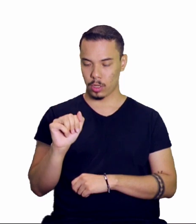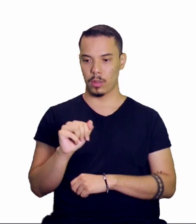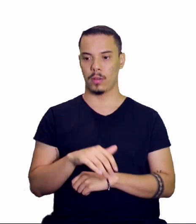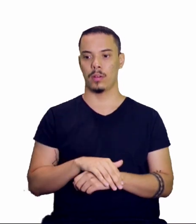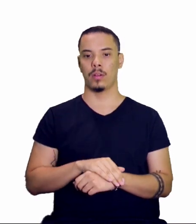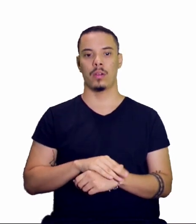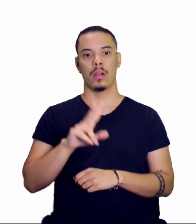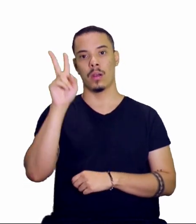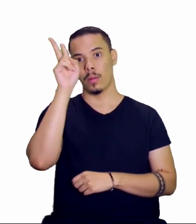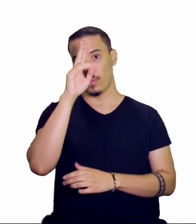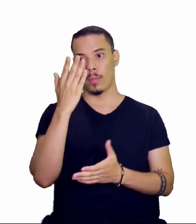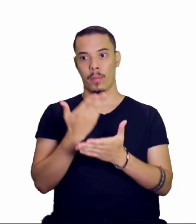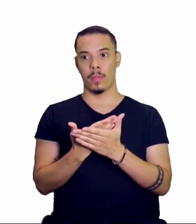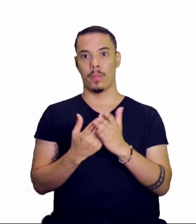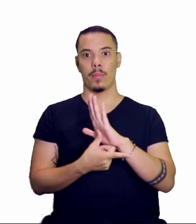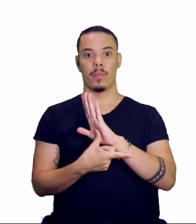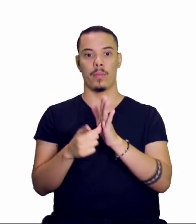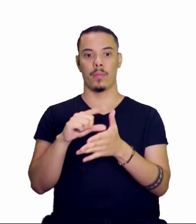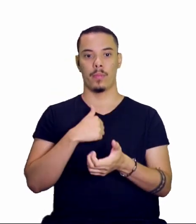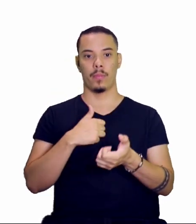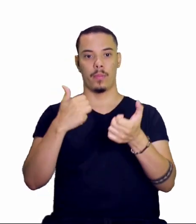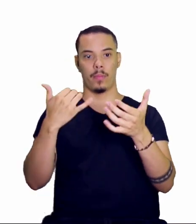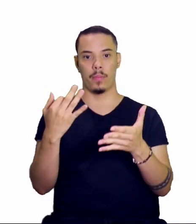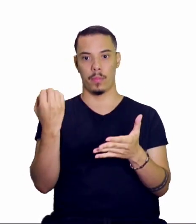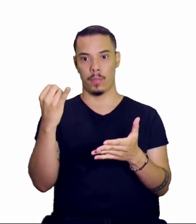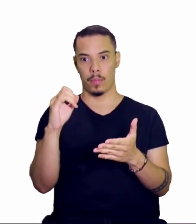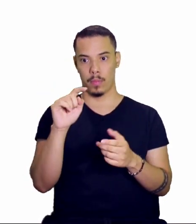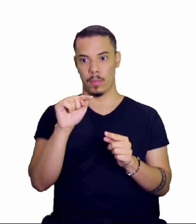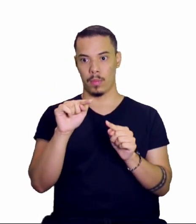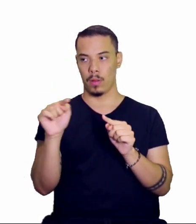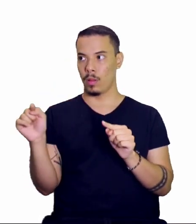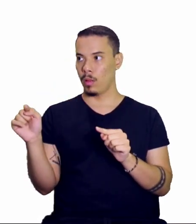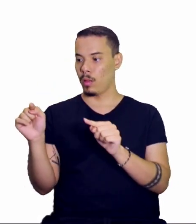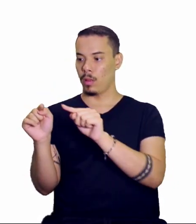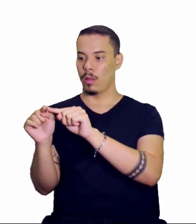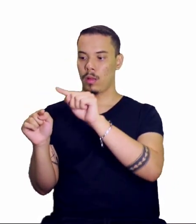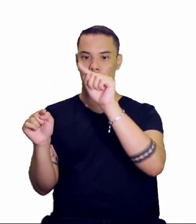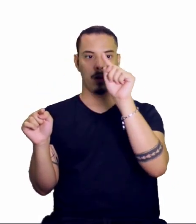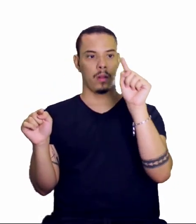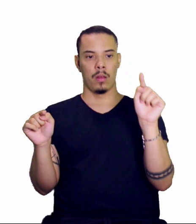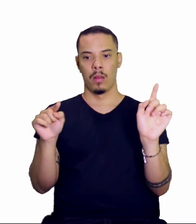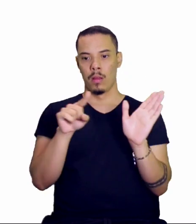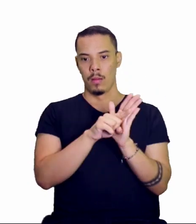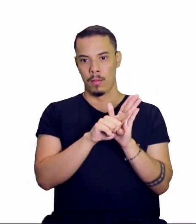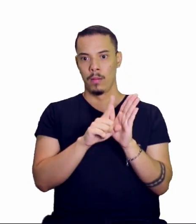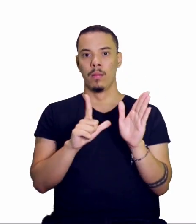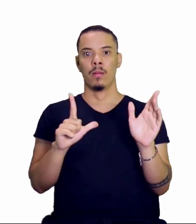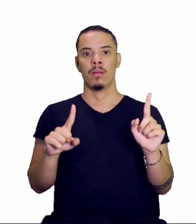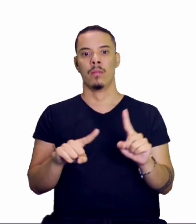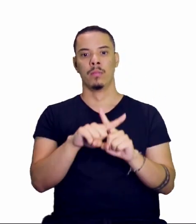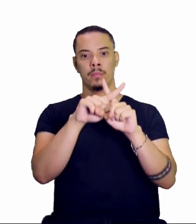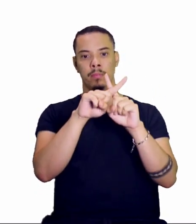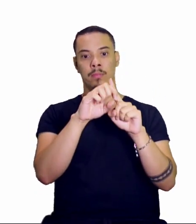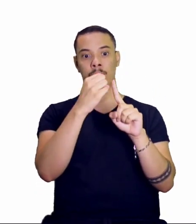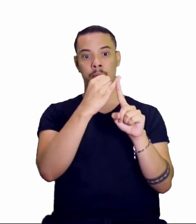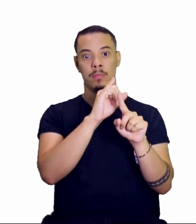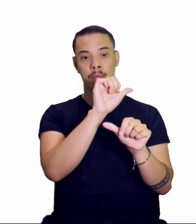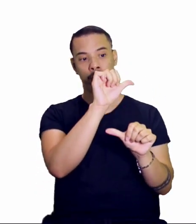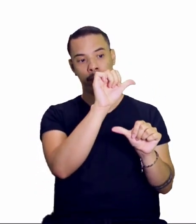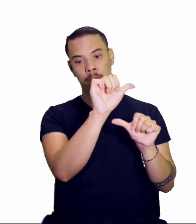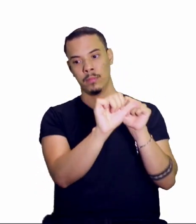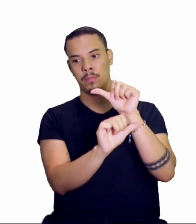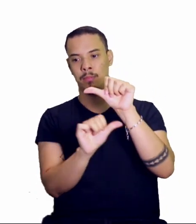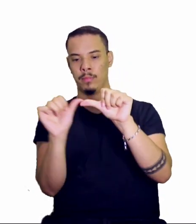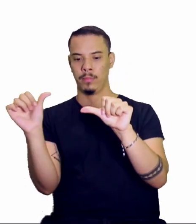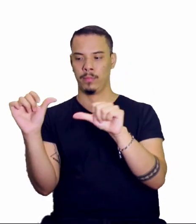que nós falamos na aula passada, se eu for ali pela parte de cima, se eu for do maior para o menor, eu vou fazer a multiplicação. Então, se eu quiser transformar o número em